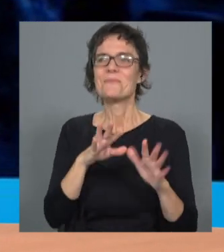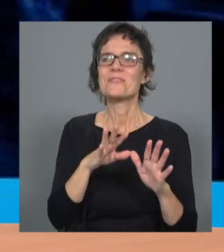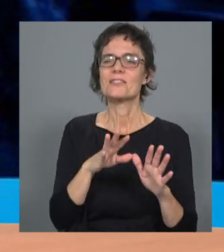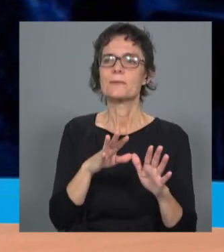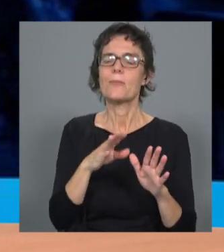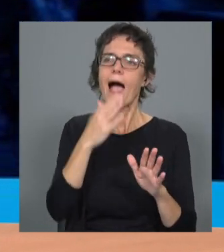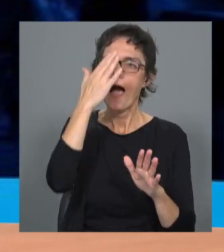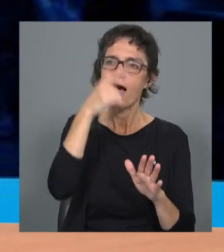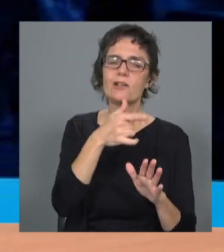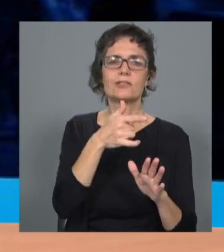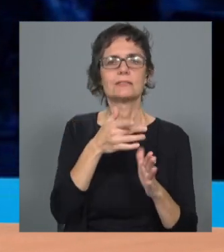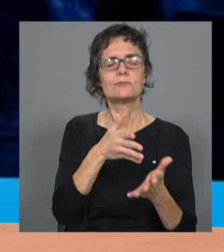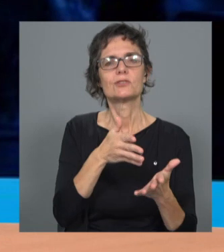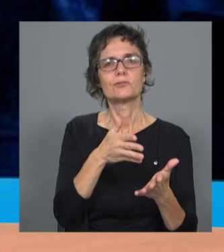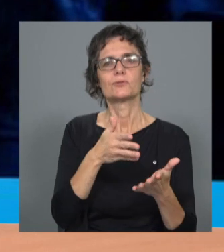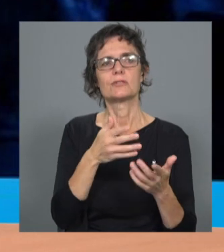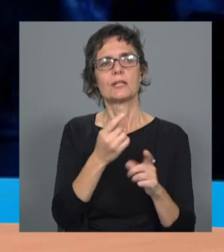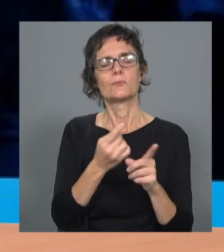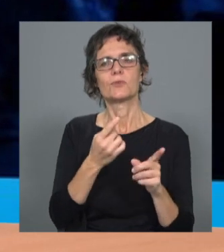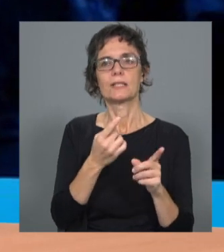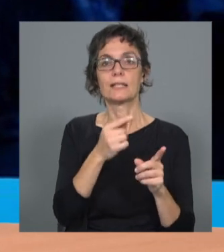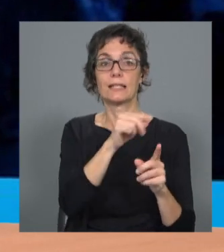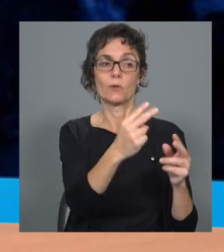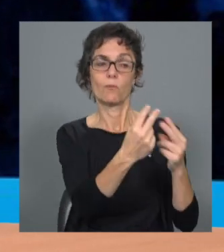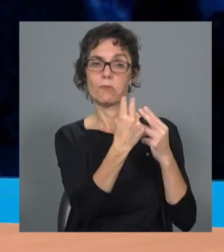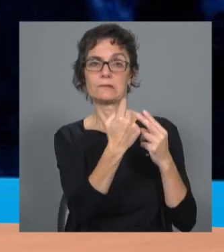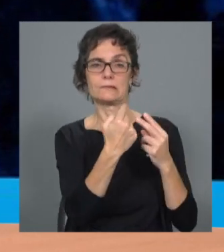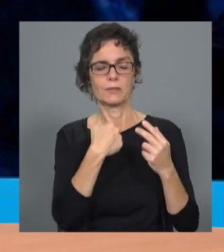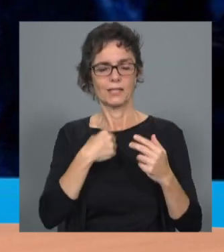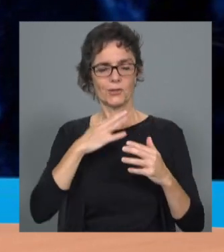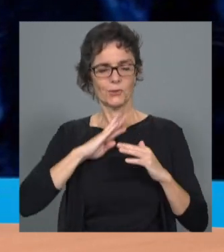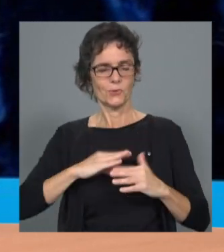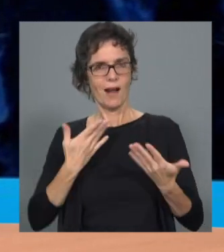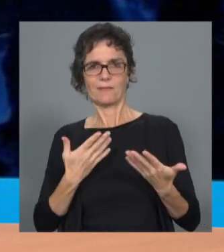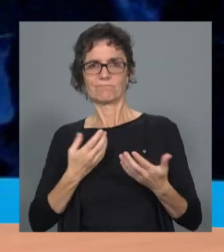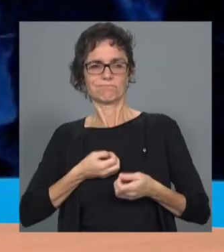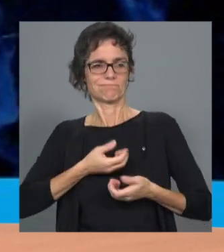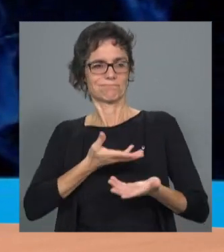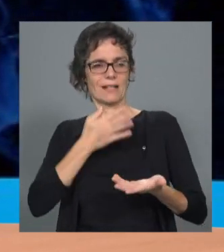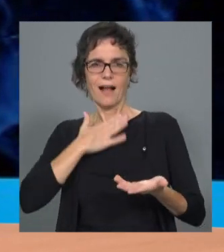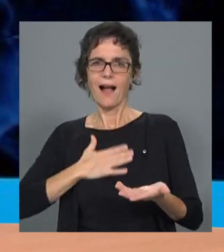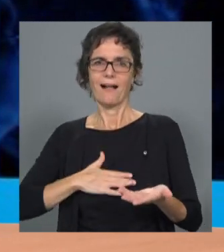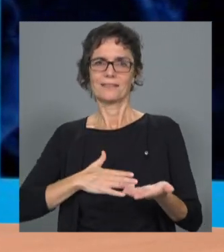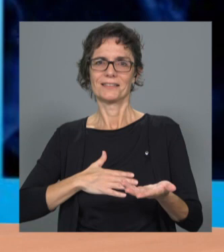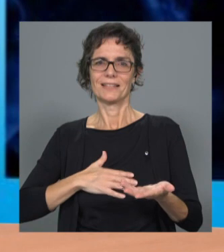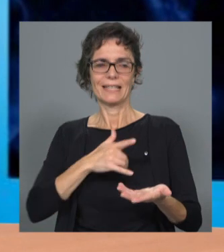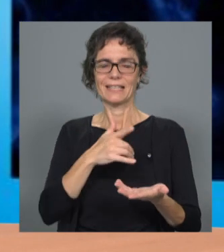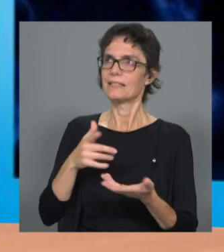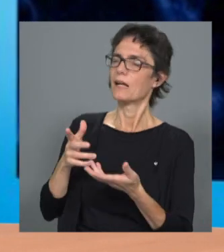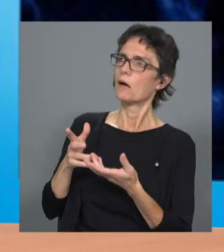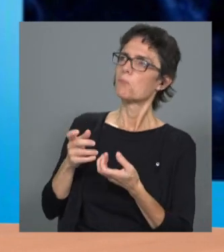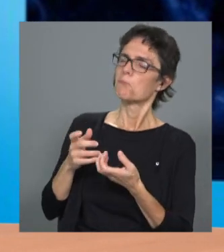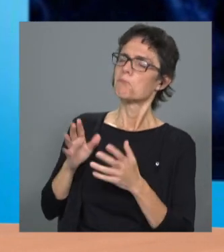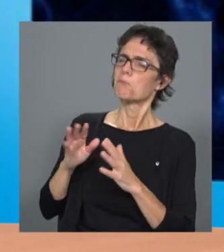conforto também por ver o pai mais calmo, mais tranquilo, também apoiado em Deus e em Jesus, e portanto isso também os ajuda